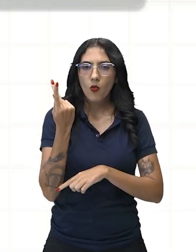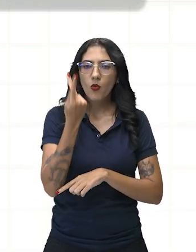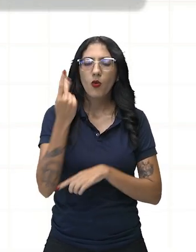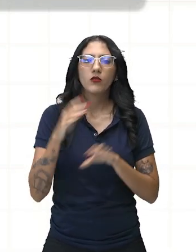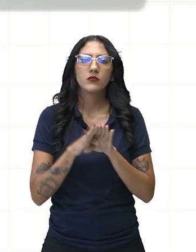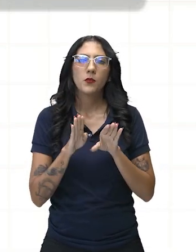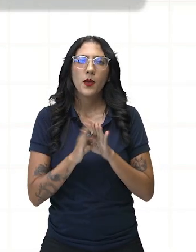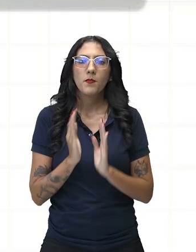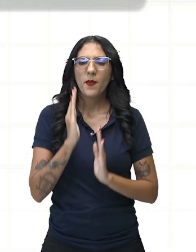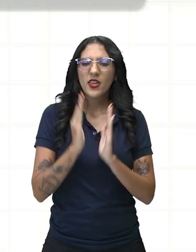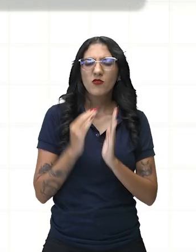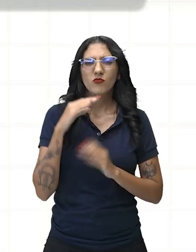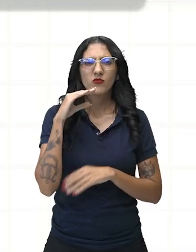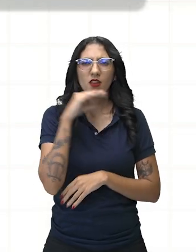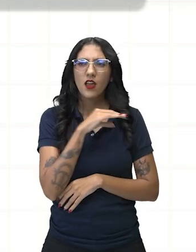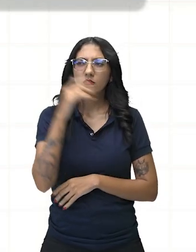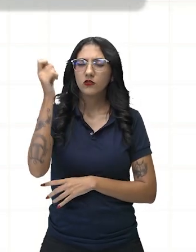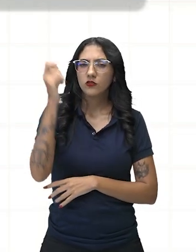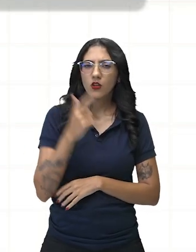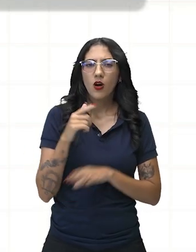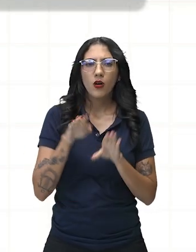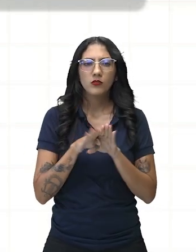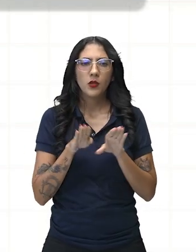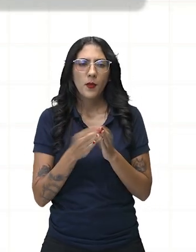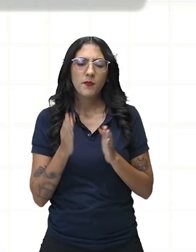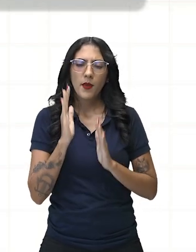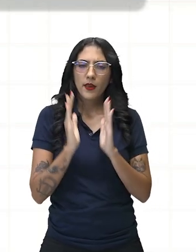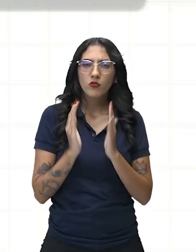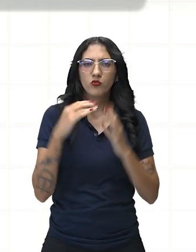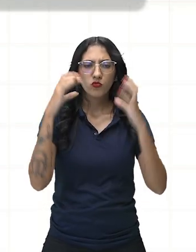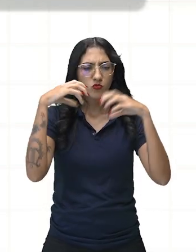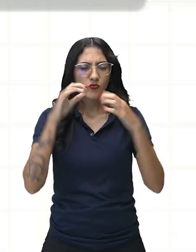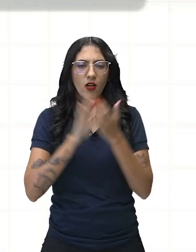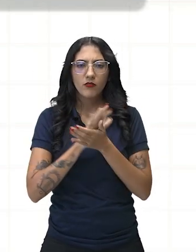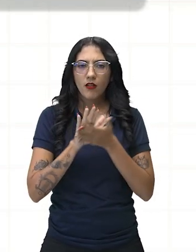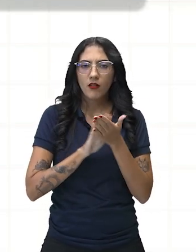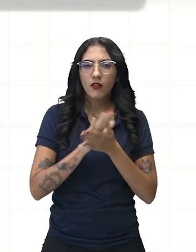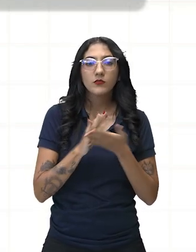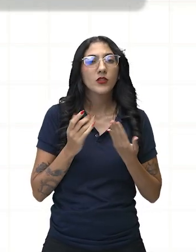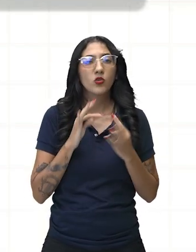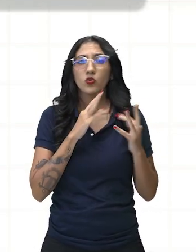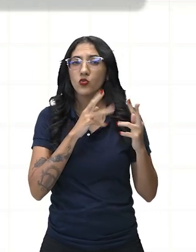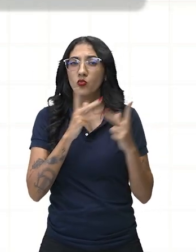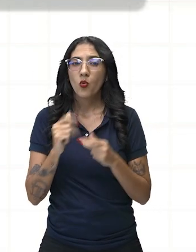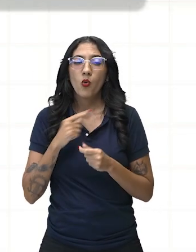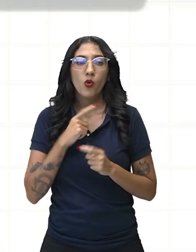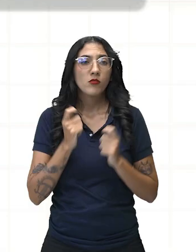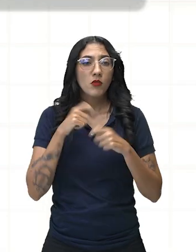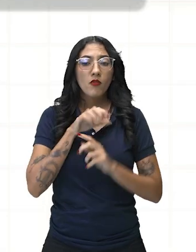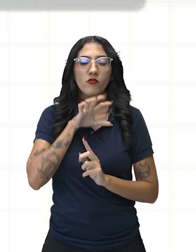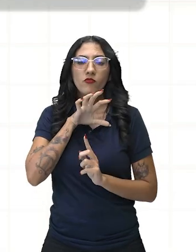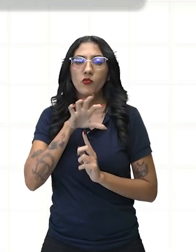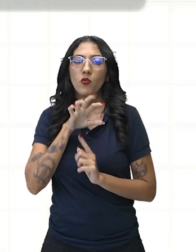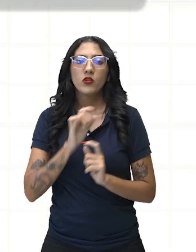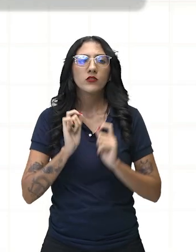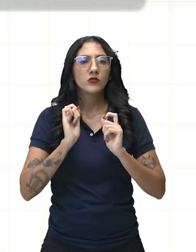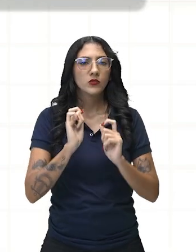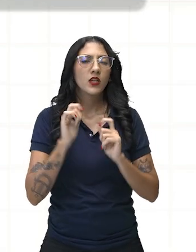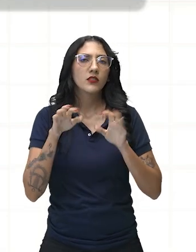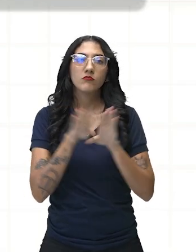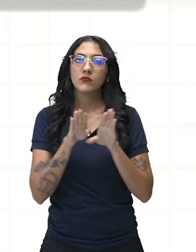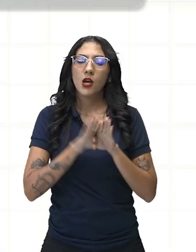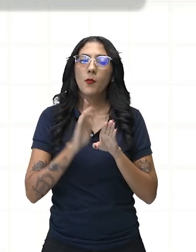de calor, secas, enchentes. Tudo isso são fenômenos que são potencializados a